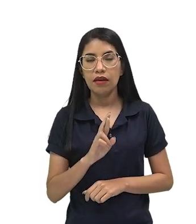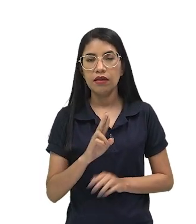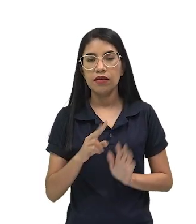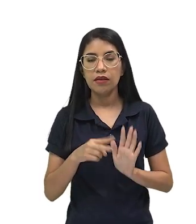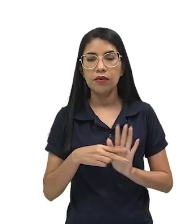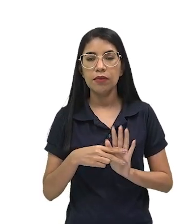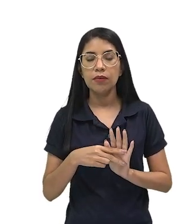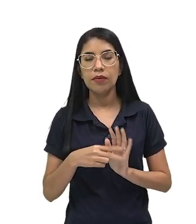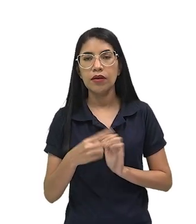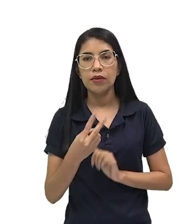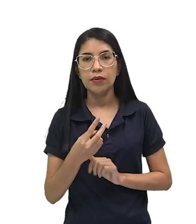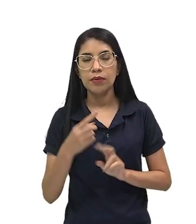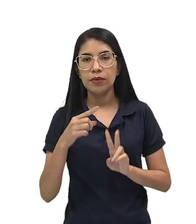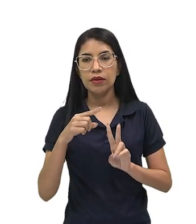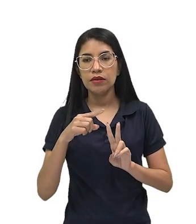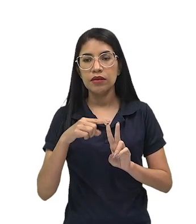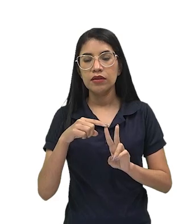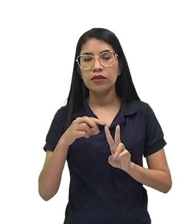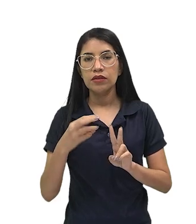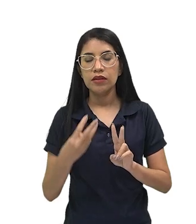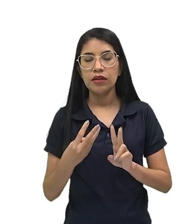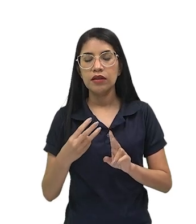É metro, né?